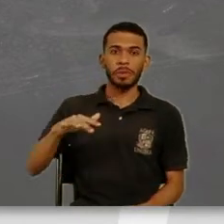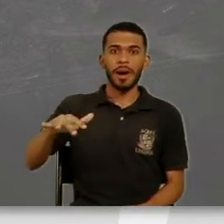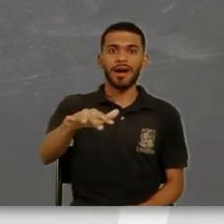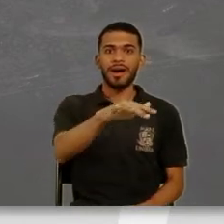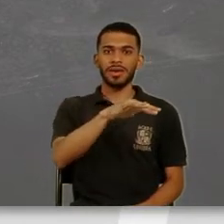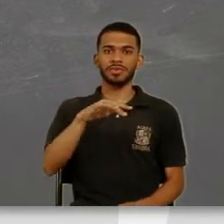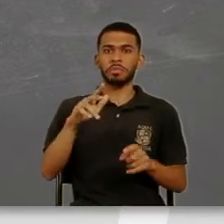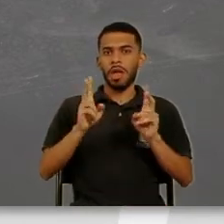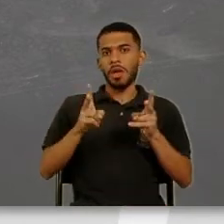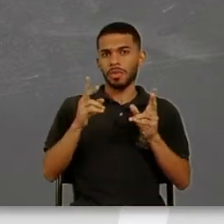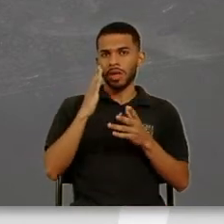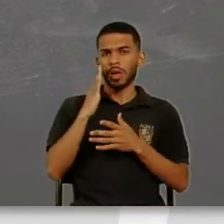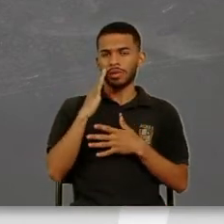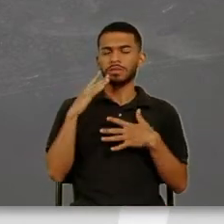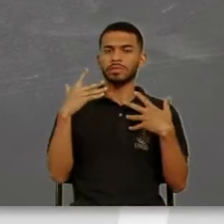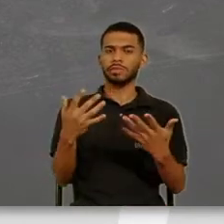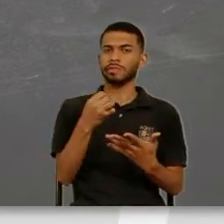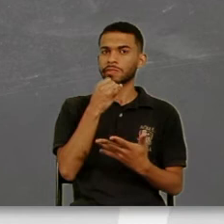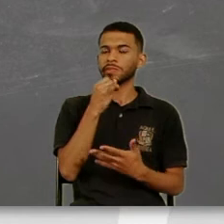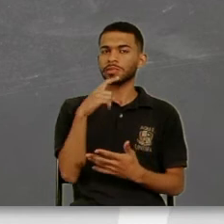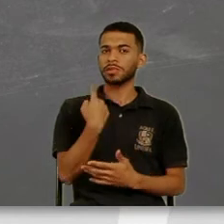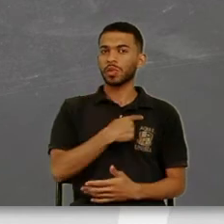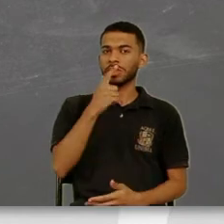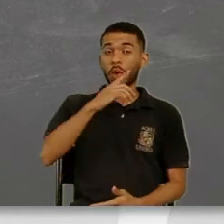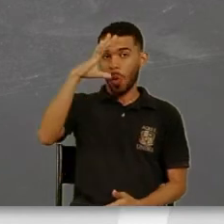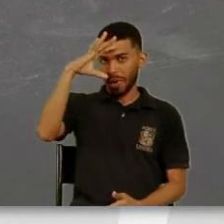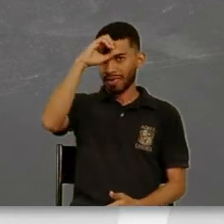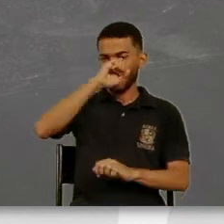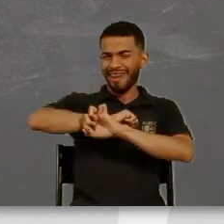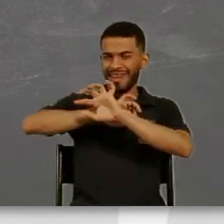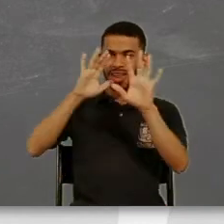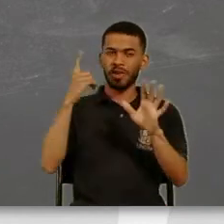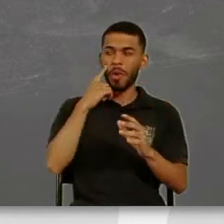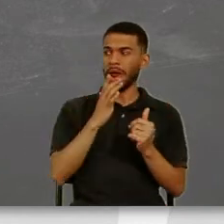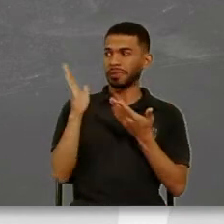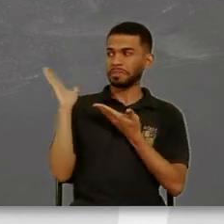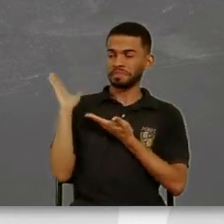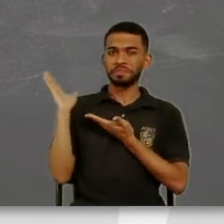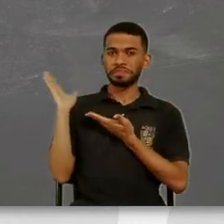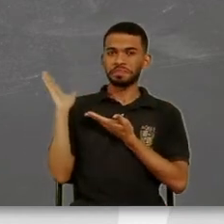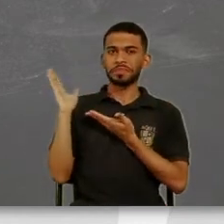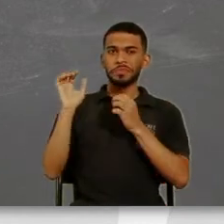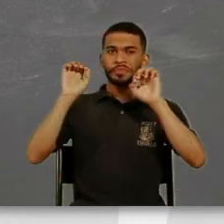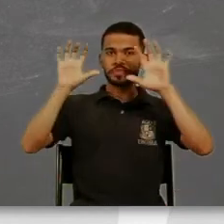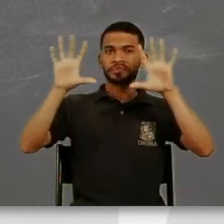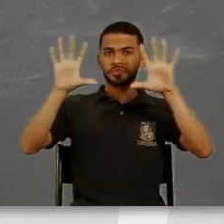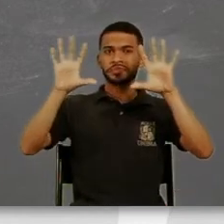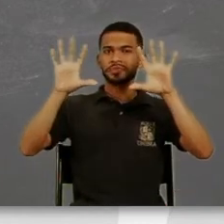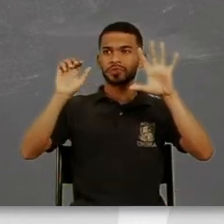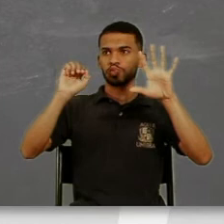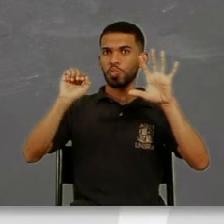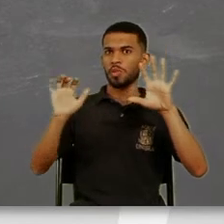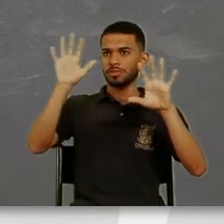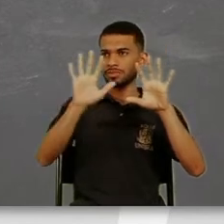mesmo. Então, aqui, para a gente compreender um pouco melhor, vamos olhar aqui nessa figura. A gente supõe que tem dois conjuntos,